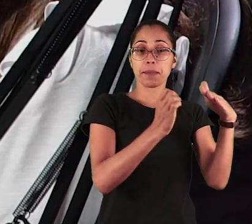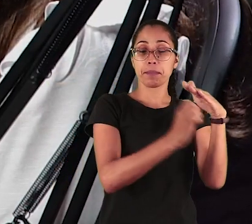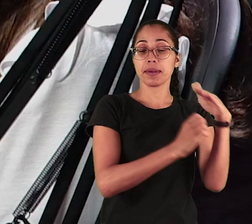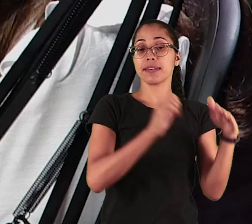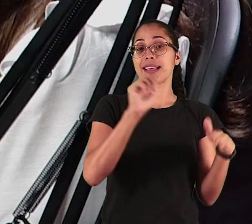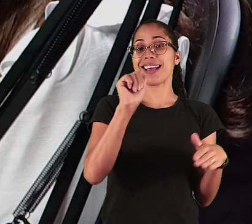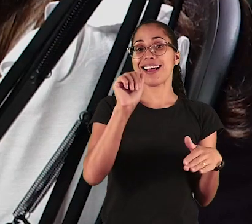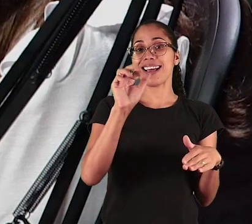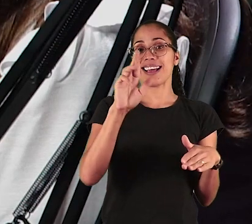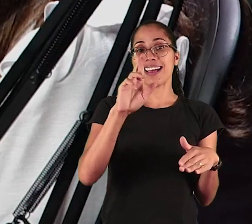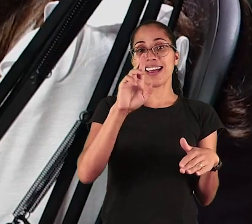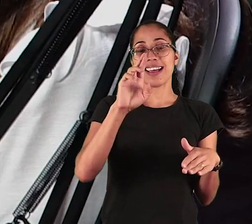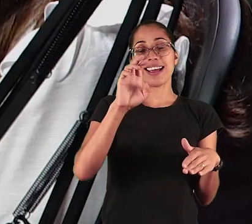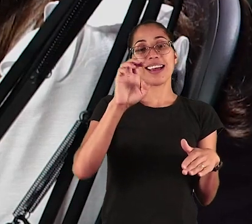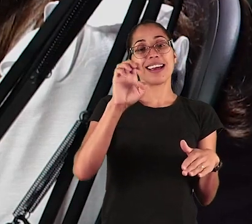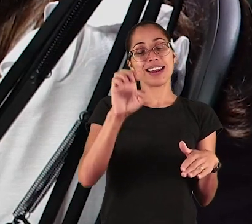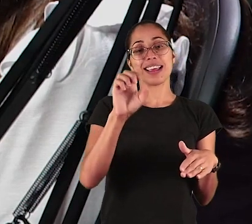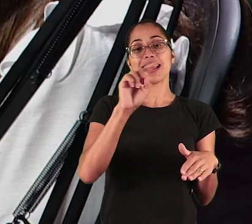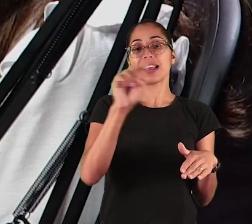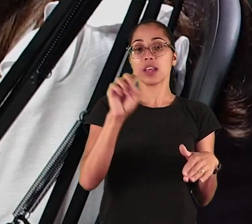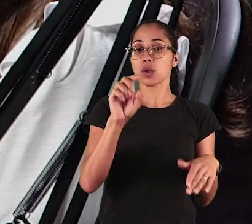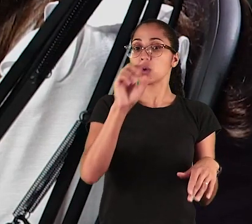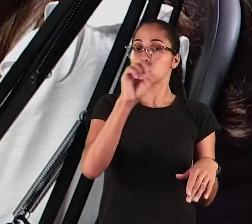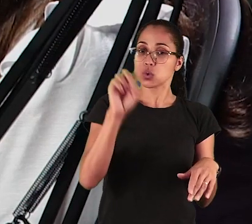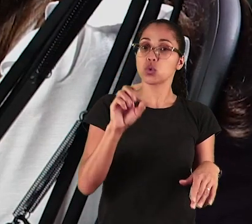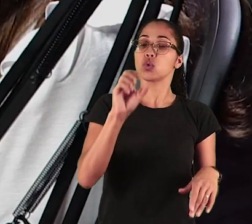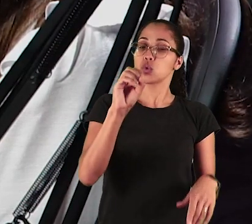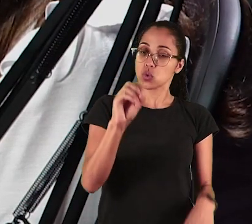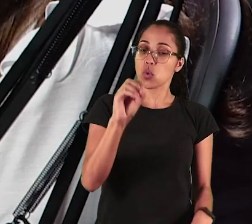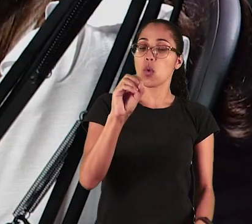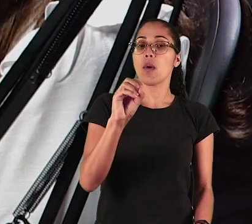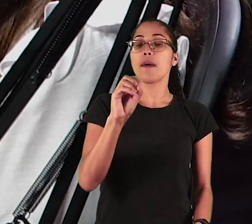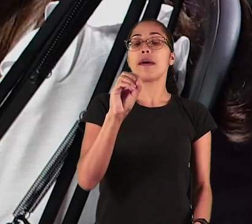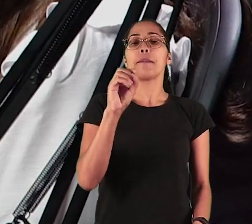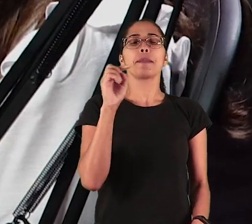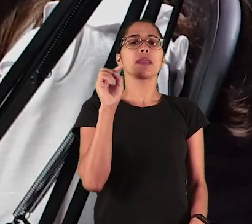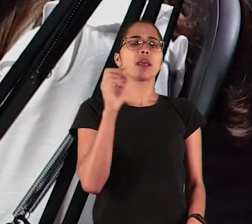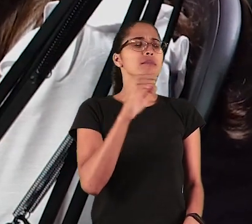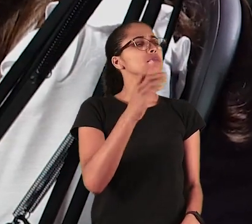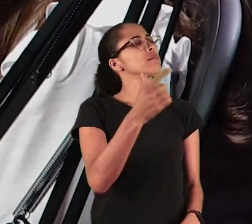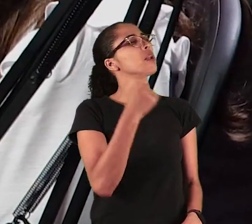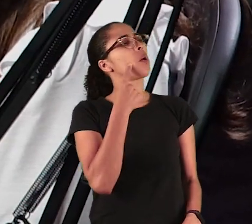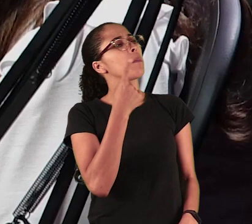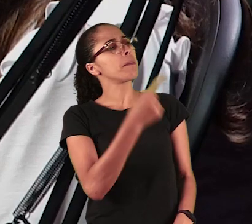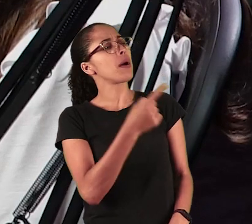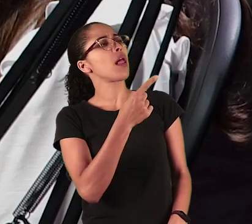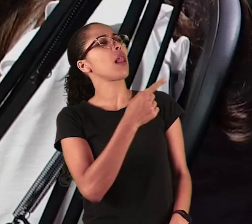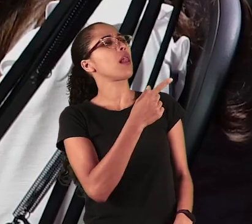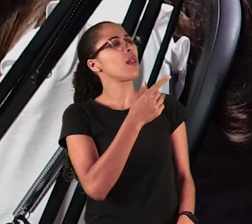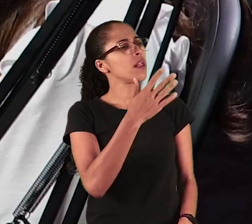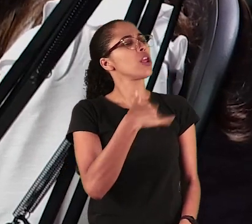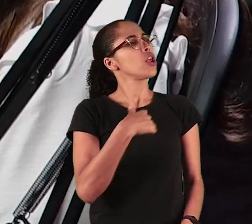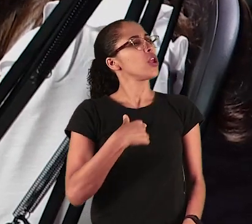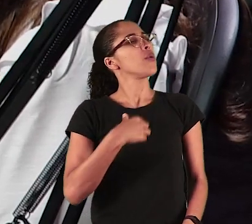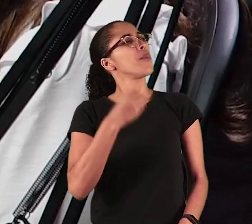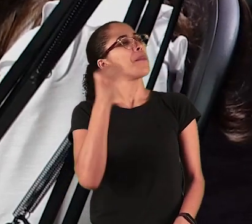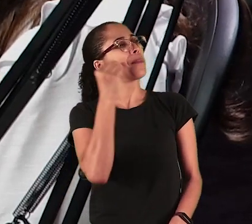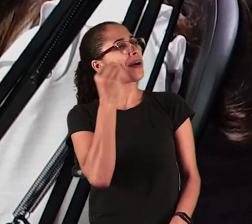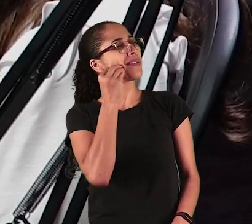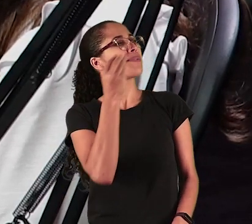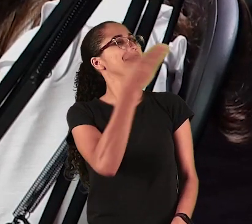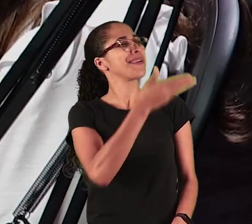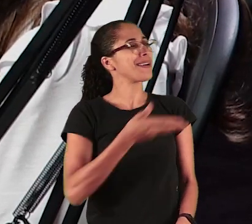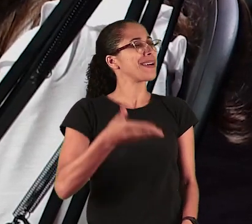minha recente aí de 5 6 anos Poxa todas as empresas que eu adquiri tudo que a empresa se transformou eu olho para aquilo e falo Nossa eu